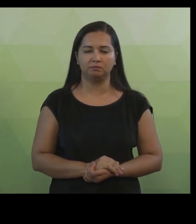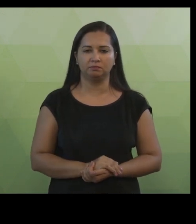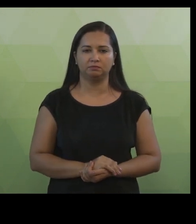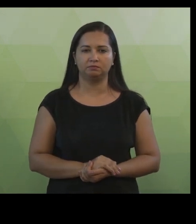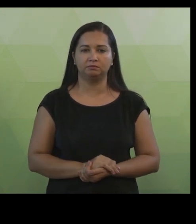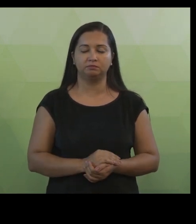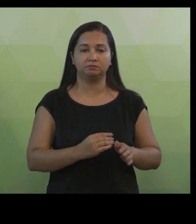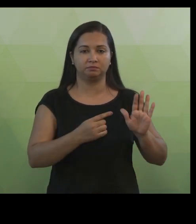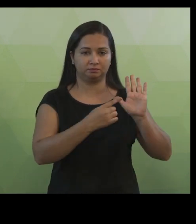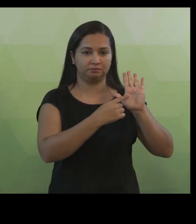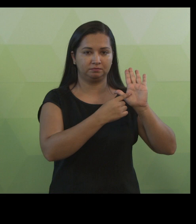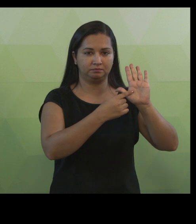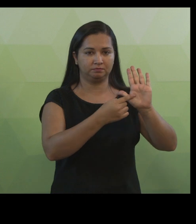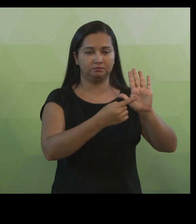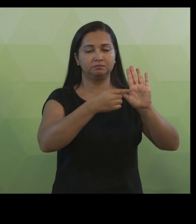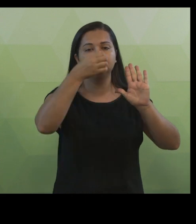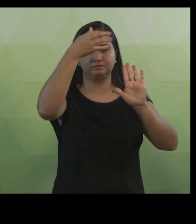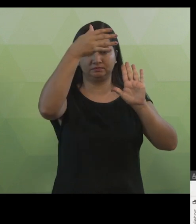estrutura aqui de matriz.